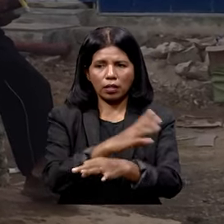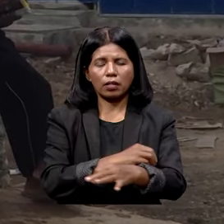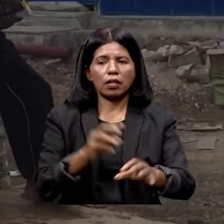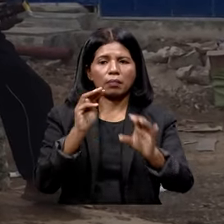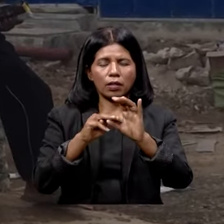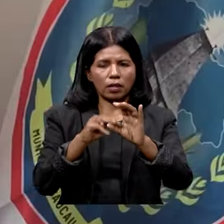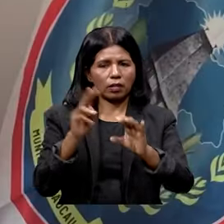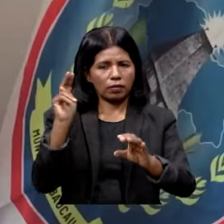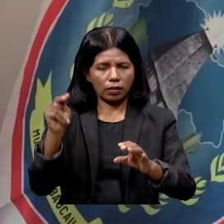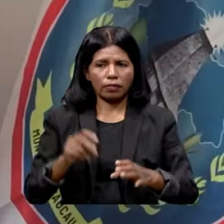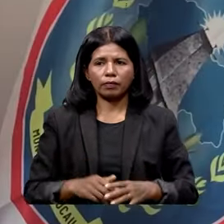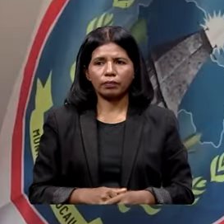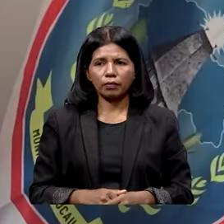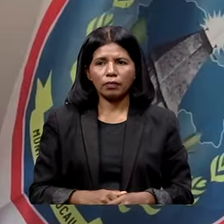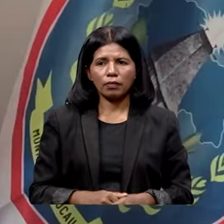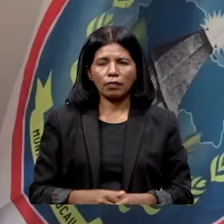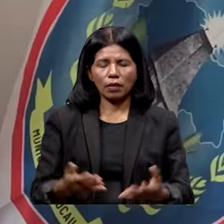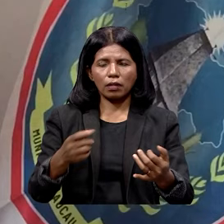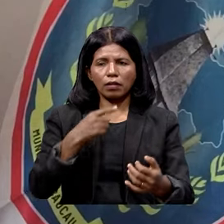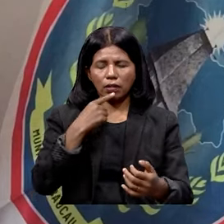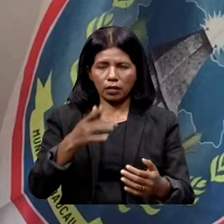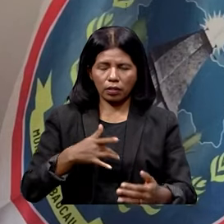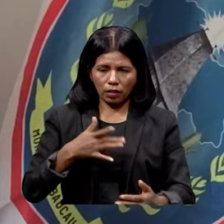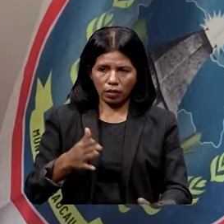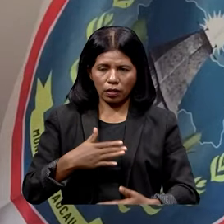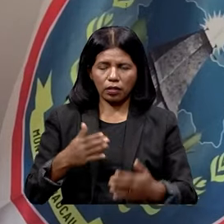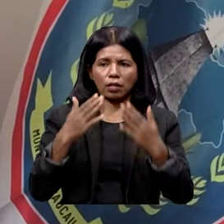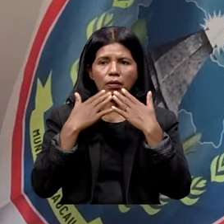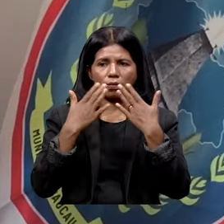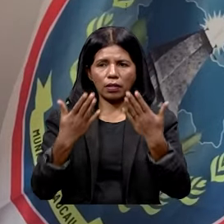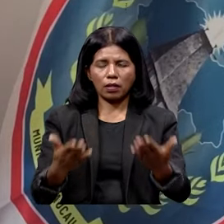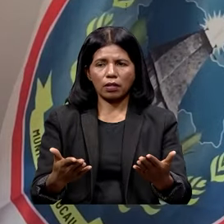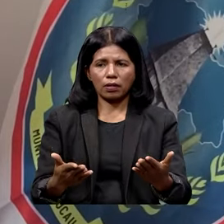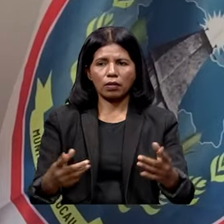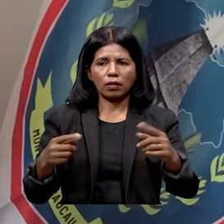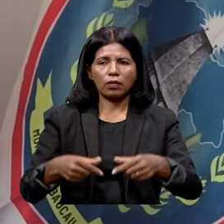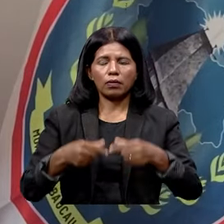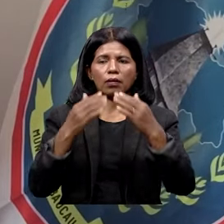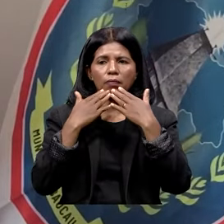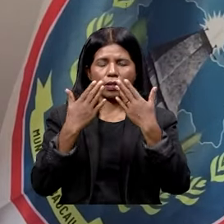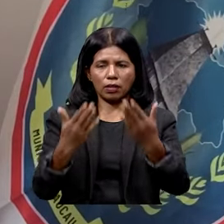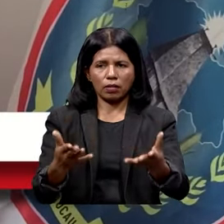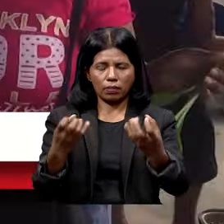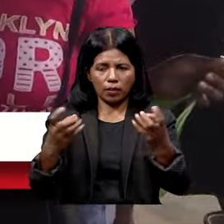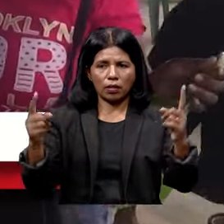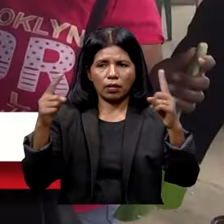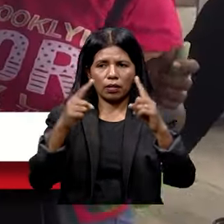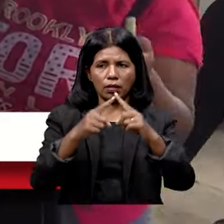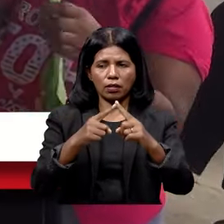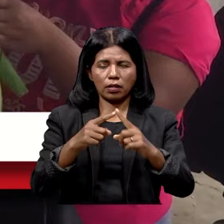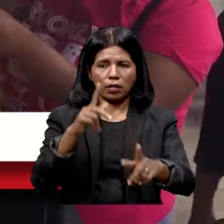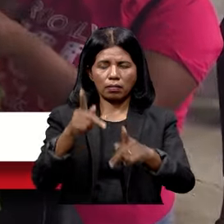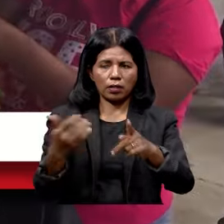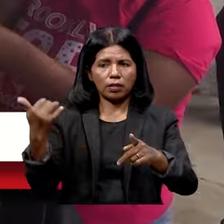mercado união. A cara que tu aprecia, agradece, não foi obrigado a ir, para vendedores